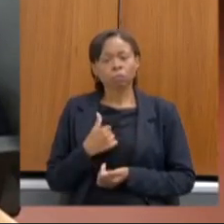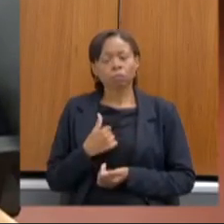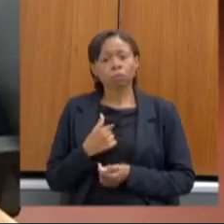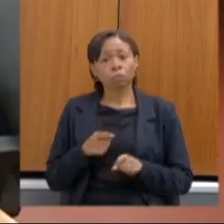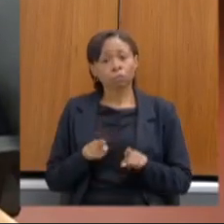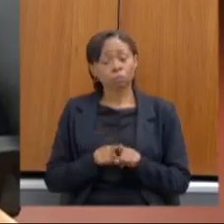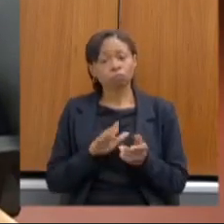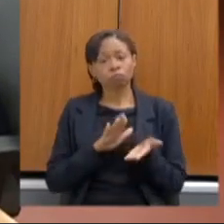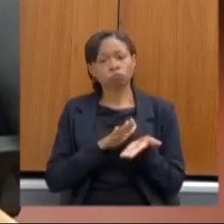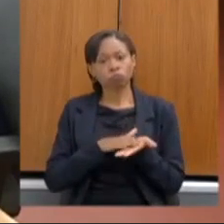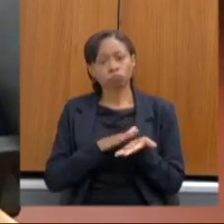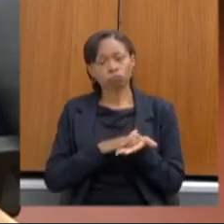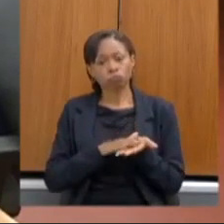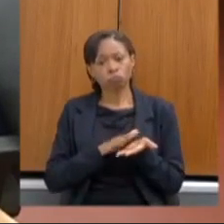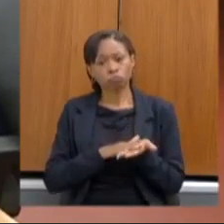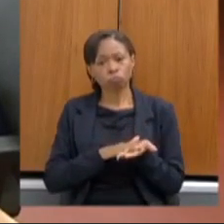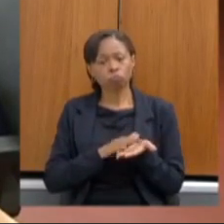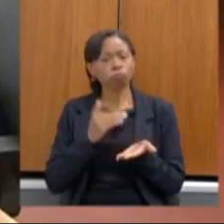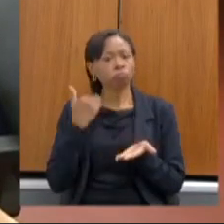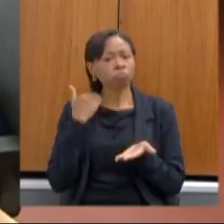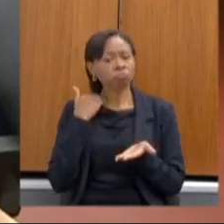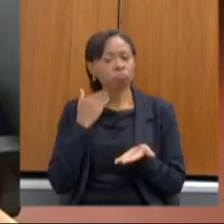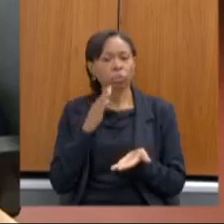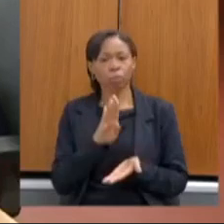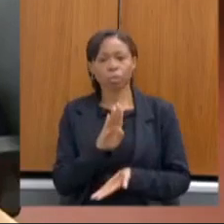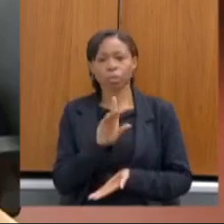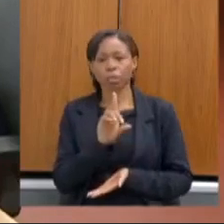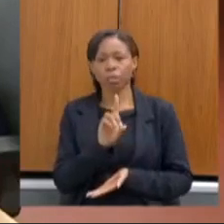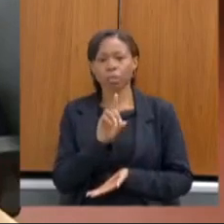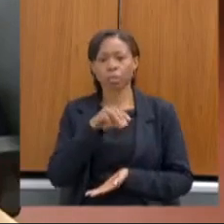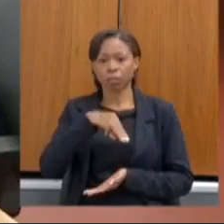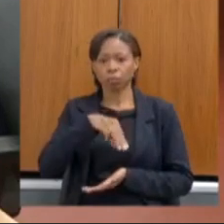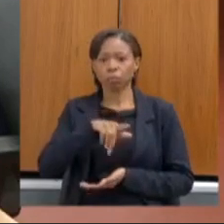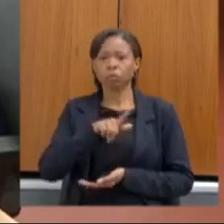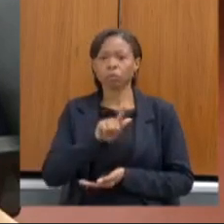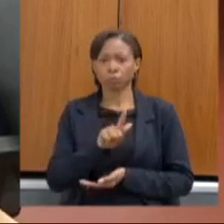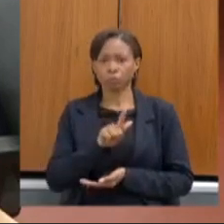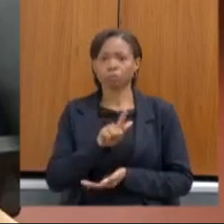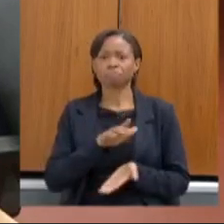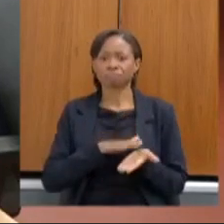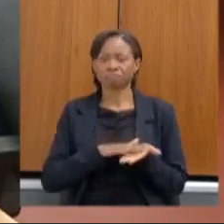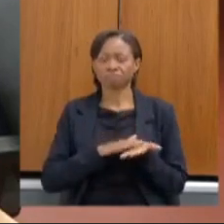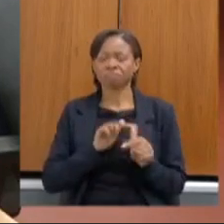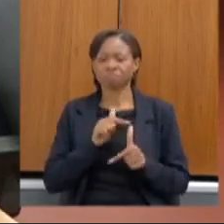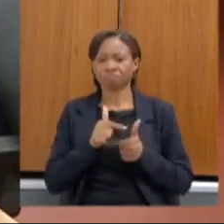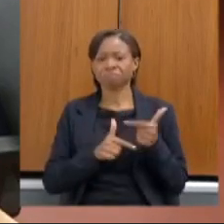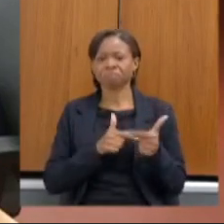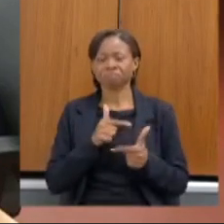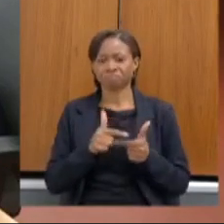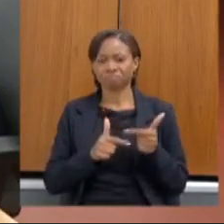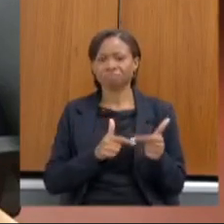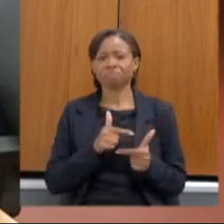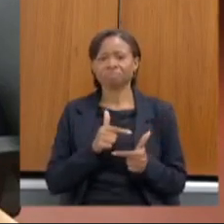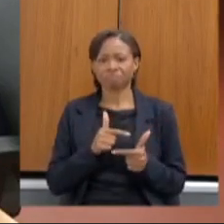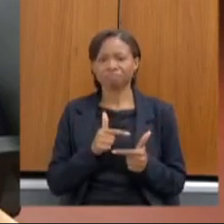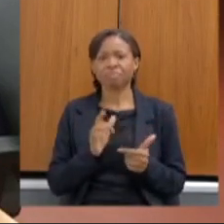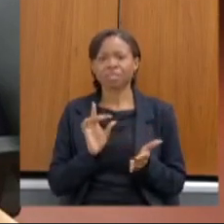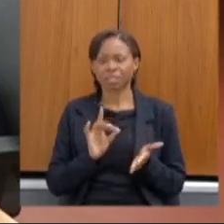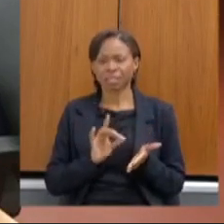enaltecer também o trabalho do bdmg o disso o deputado Gil Pereira realmente